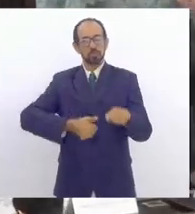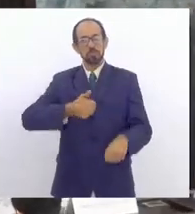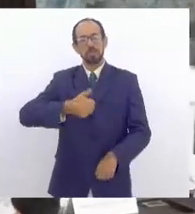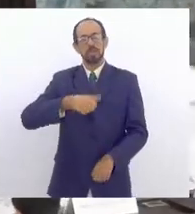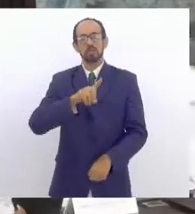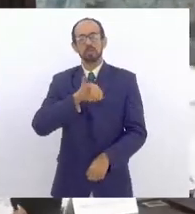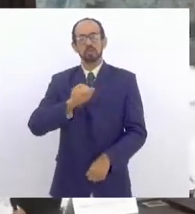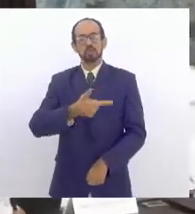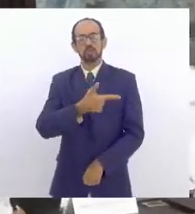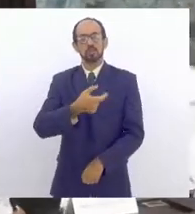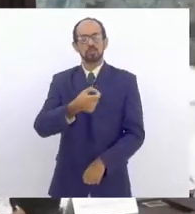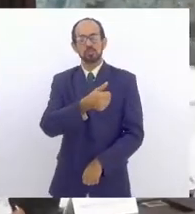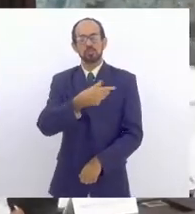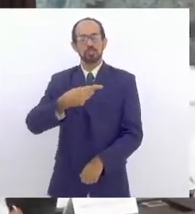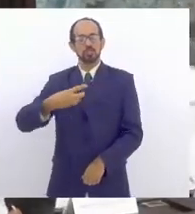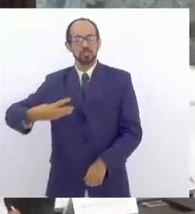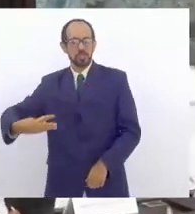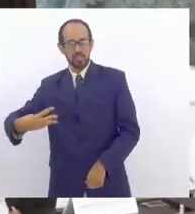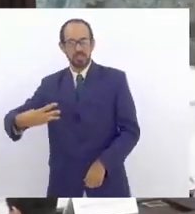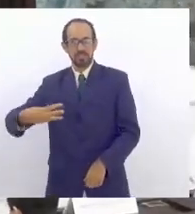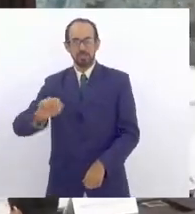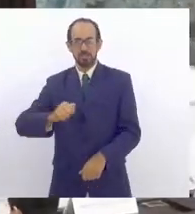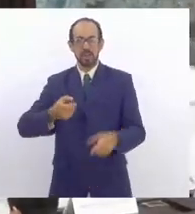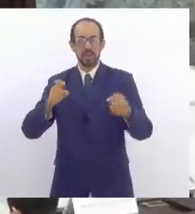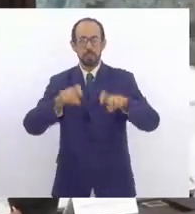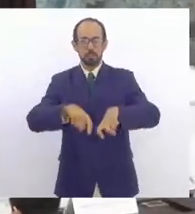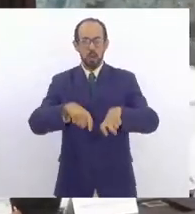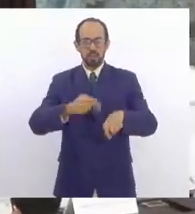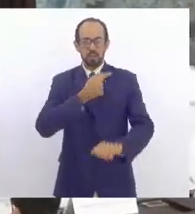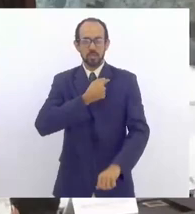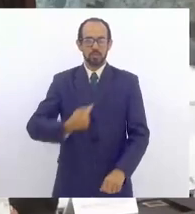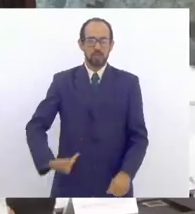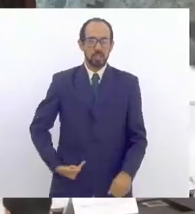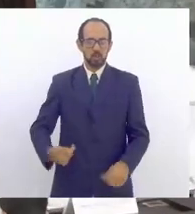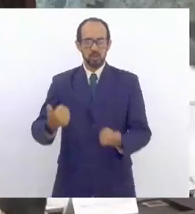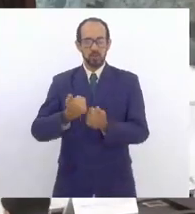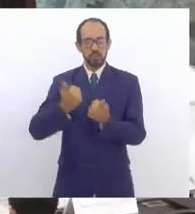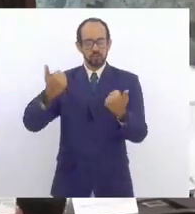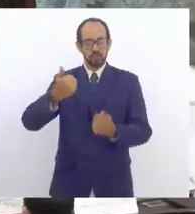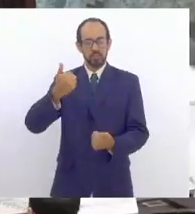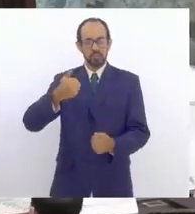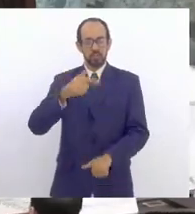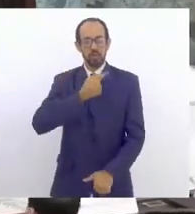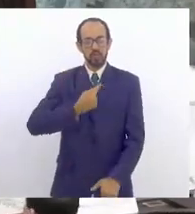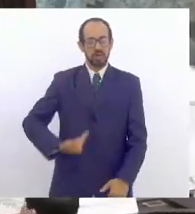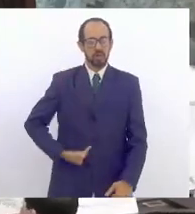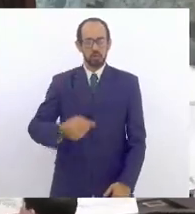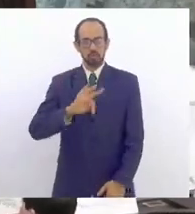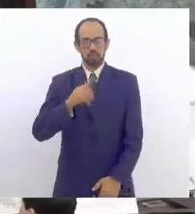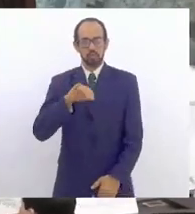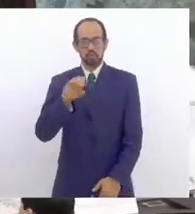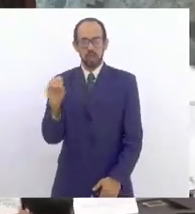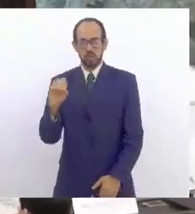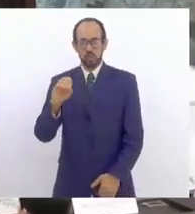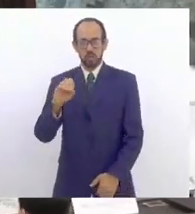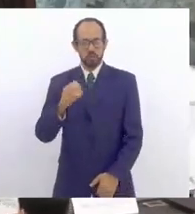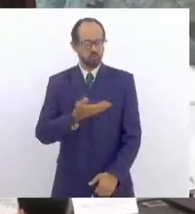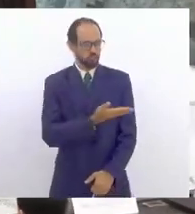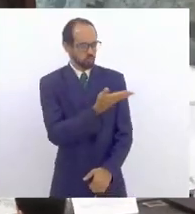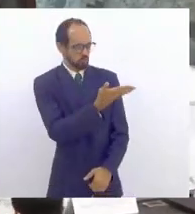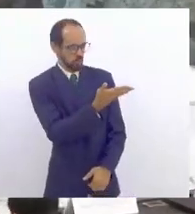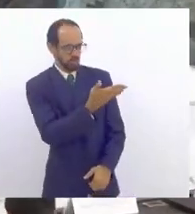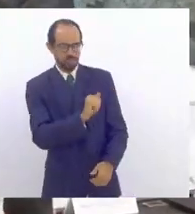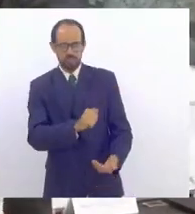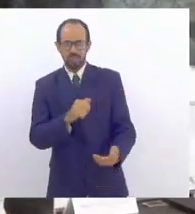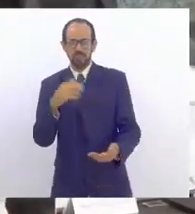dar posse ao governador Cláudio Castro e ao vice-governador Tiago Pampulha. Vossas Excelências venceram as eleições de 2 de